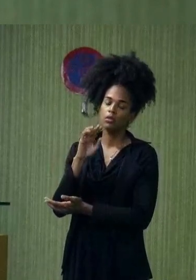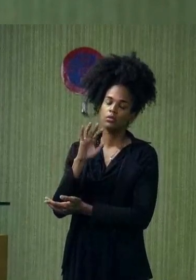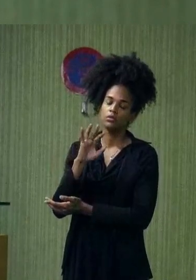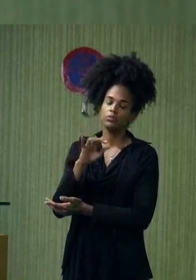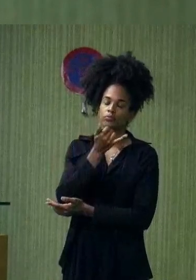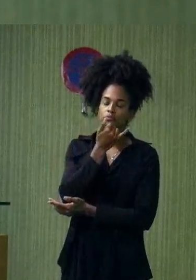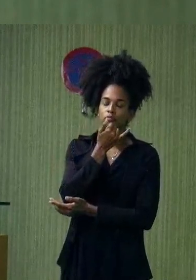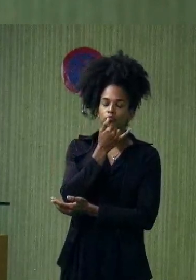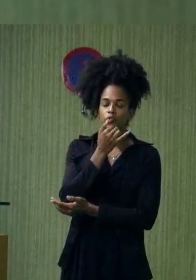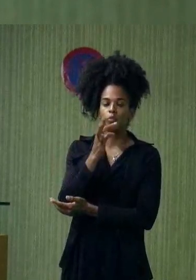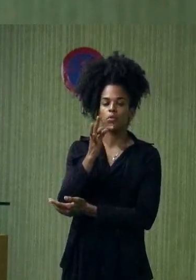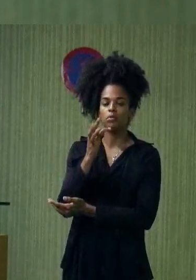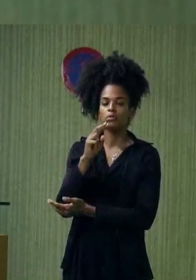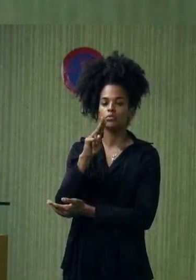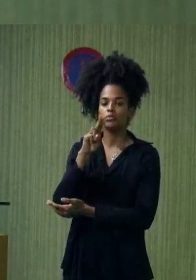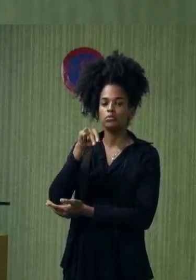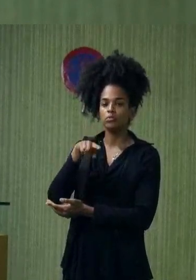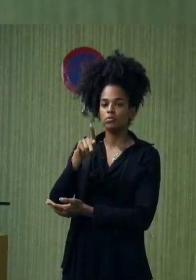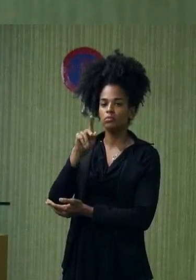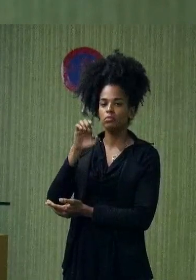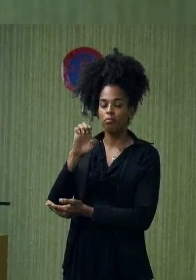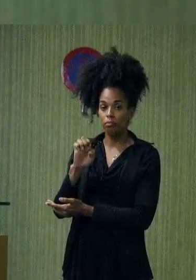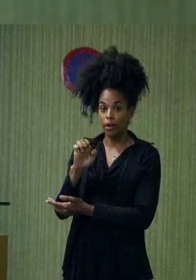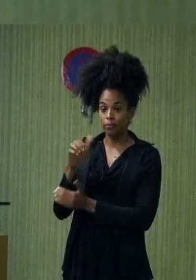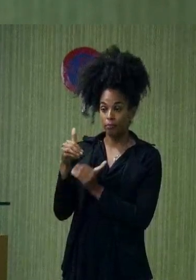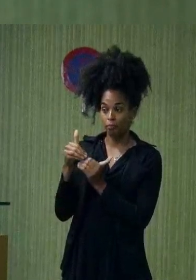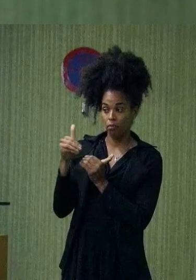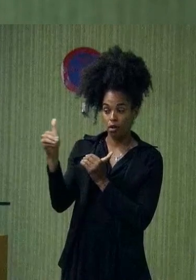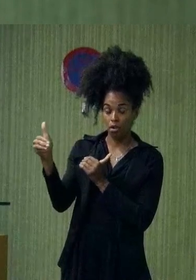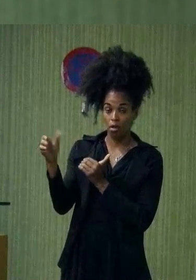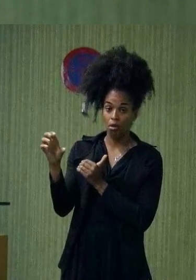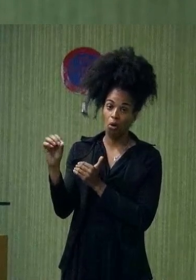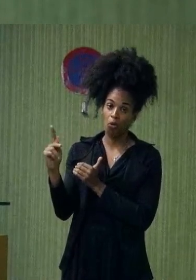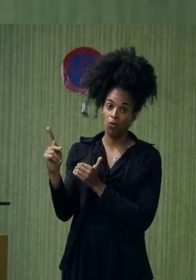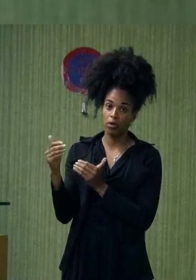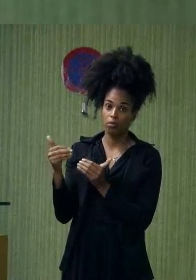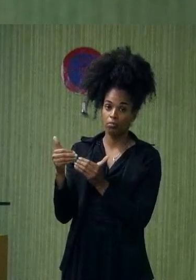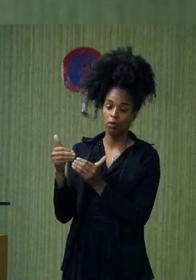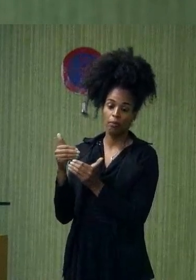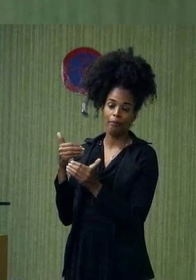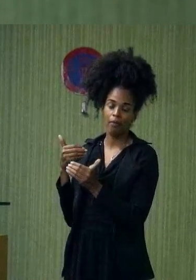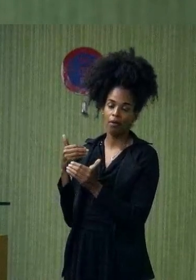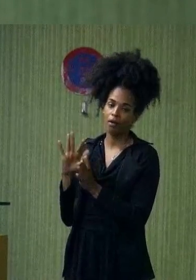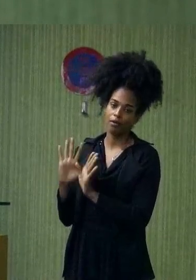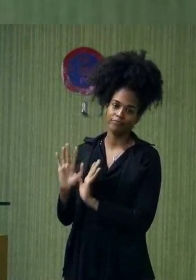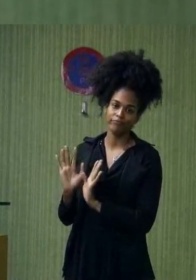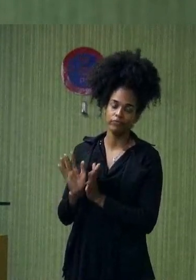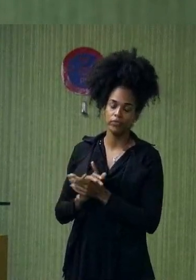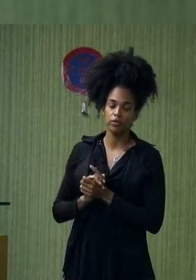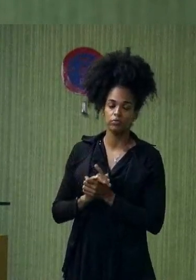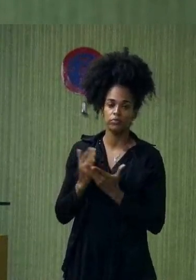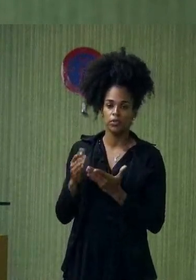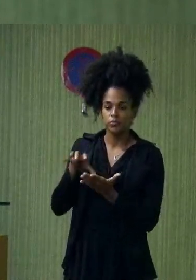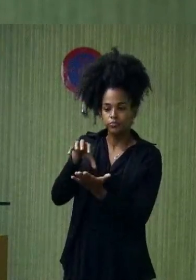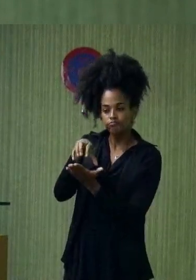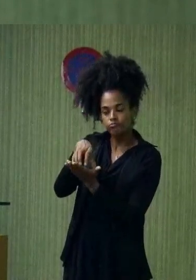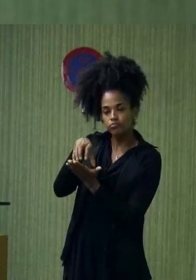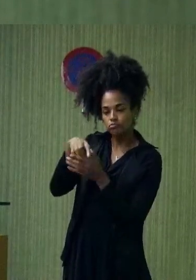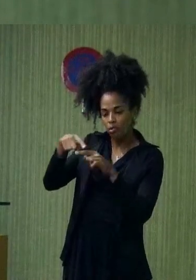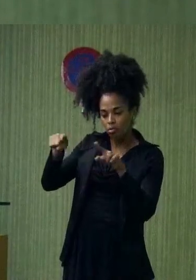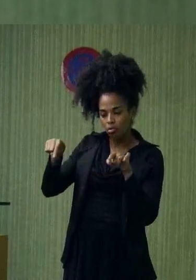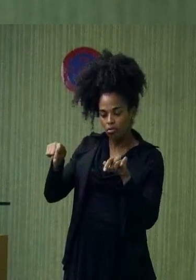é só para demarcar mesmo a localidade Então porque às vezes nessa de uma parte eh ou para